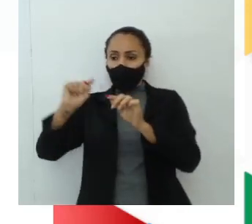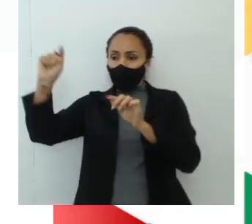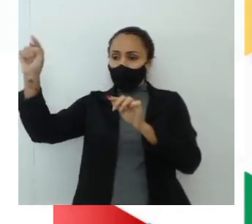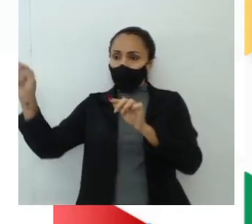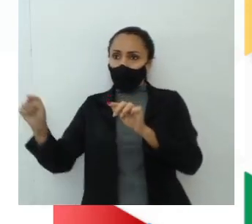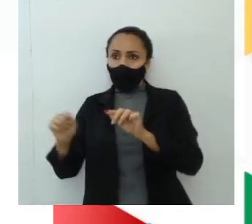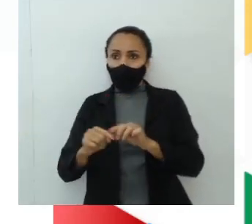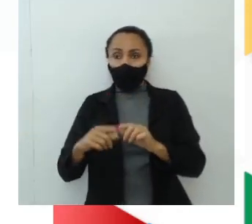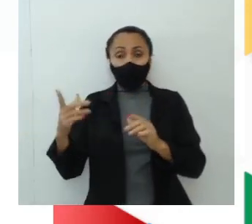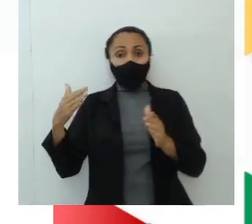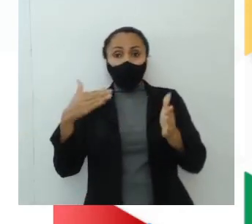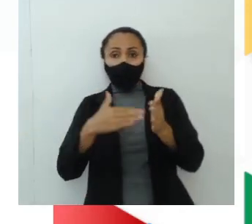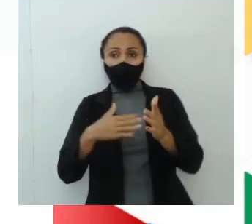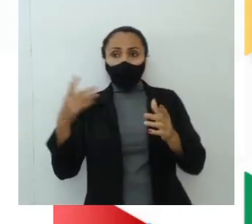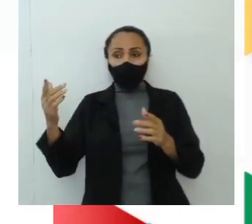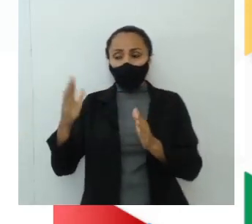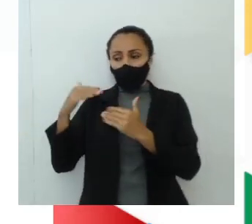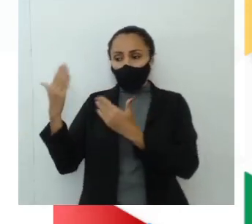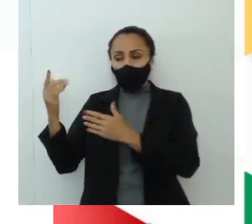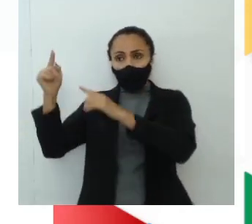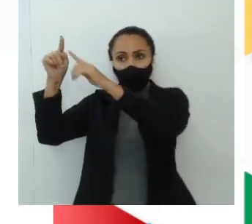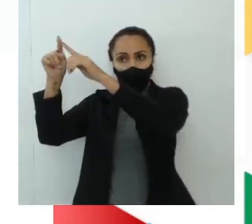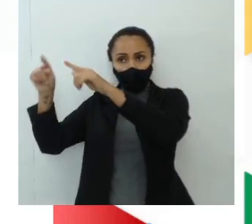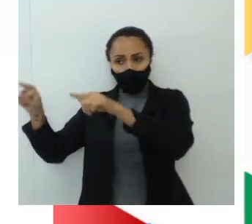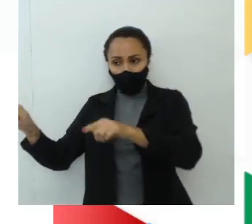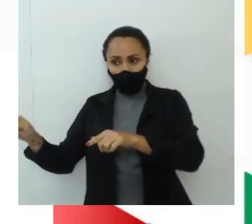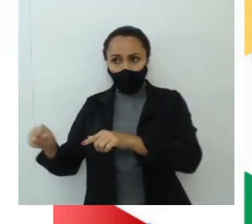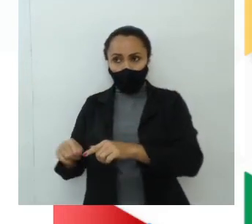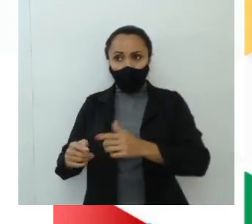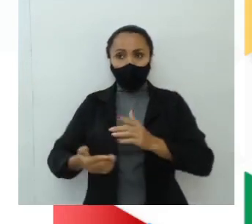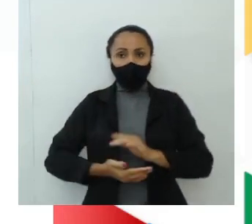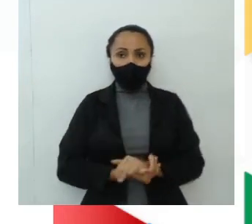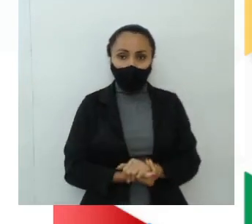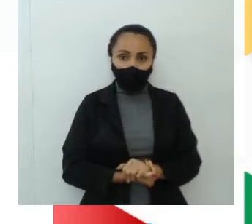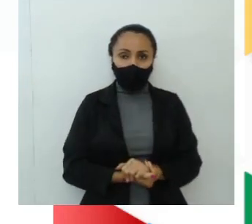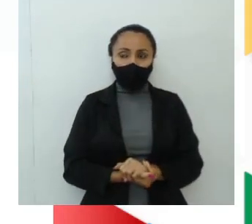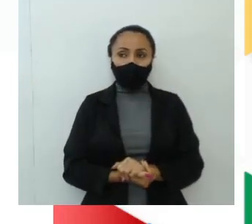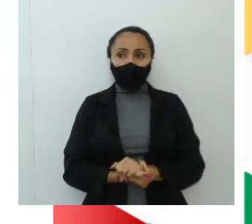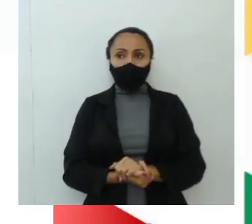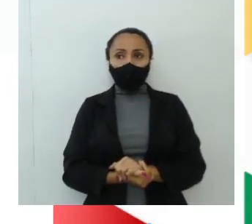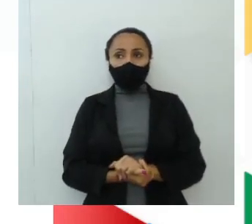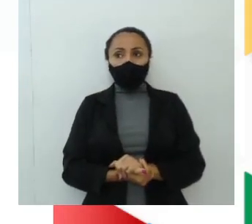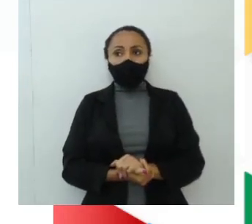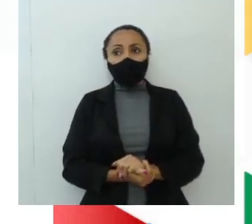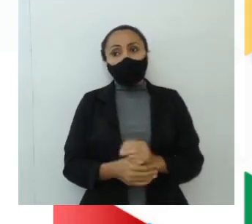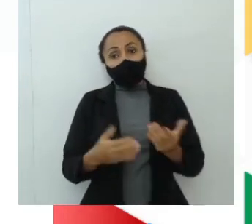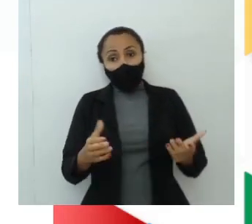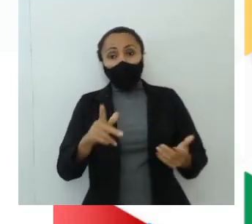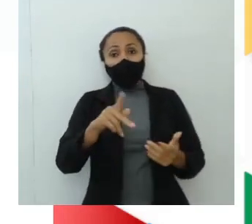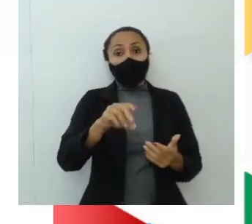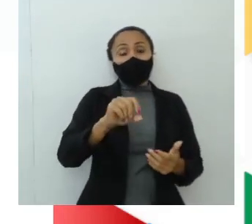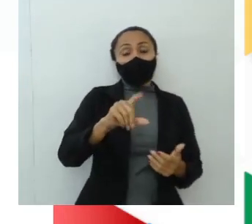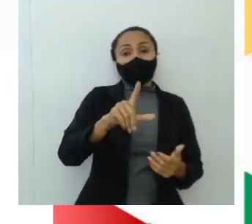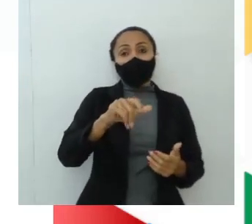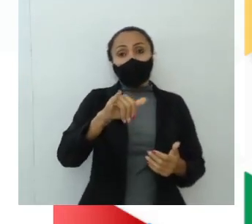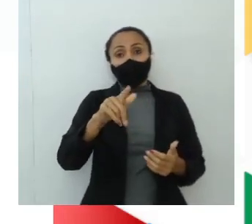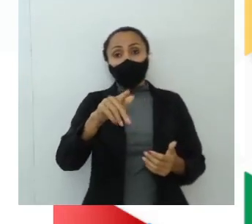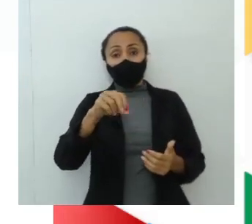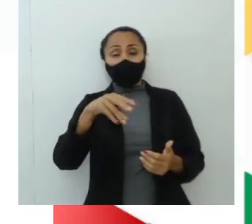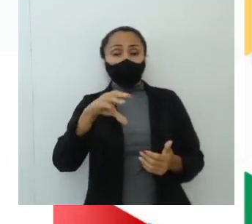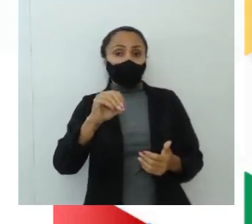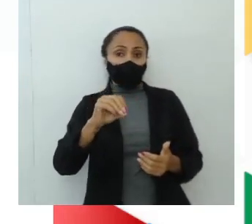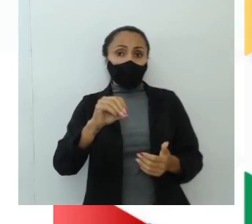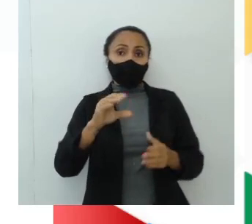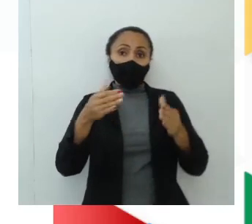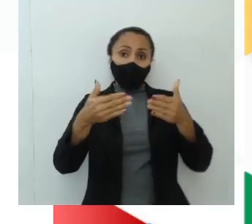esse último aí do teu lado direito aí da tua telinha, que é um triângulo, é um polígono fechado, tá bom? E por